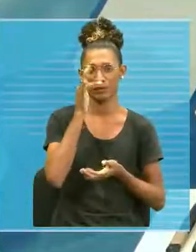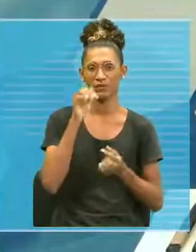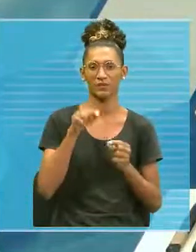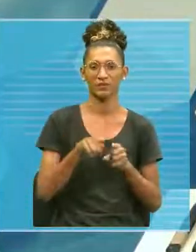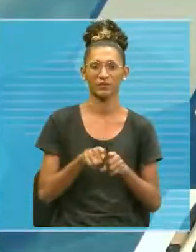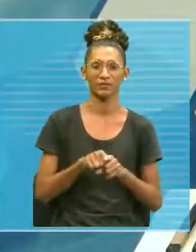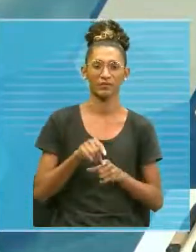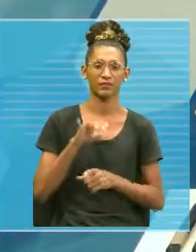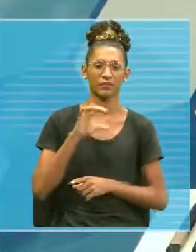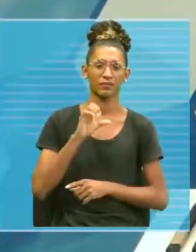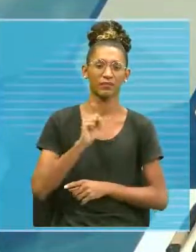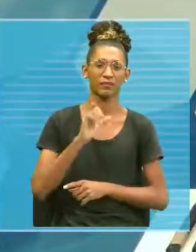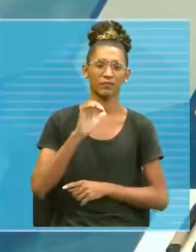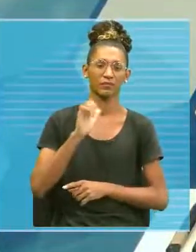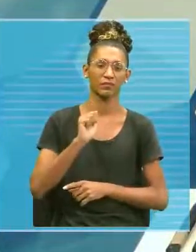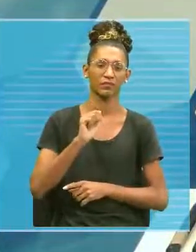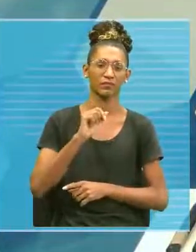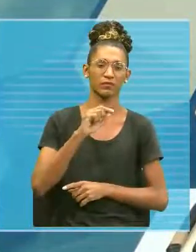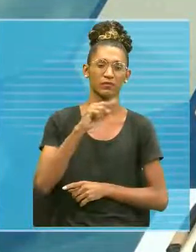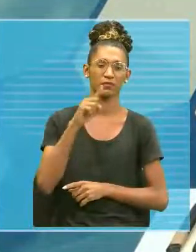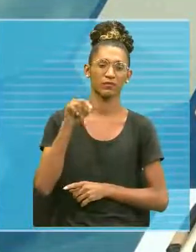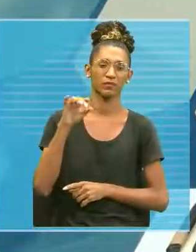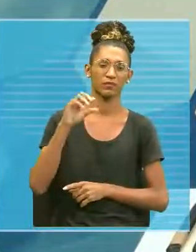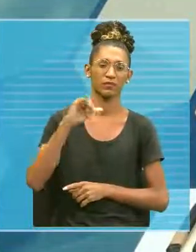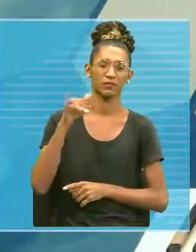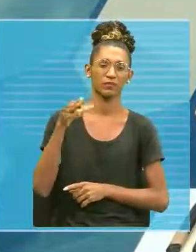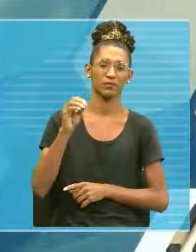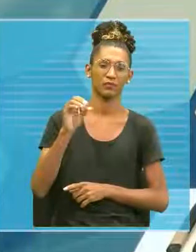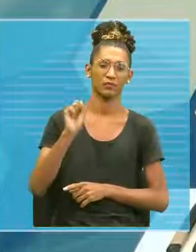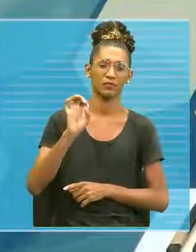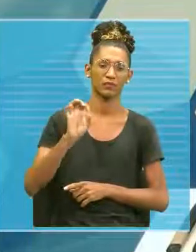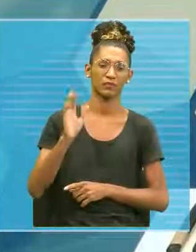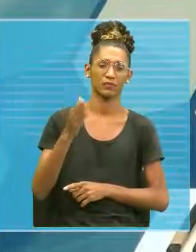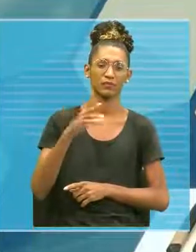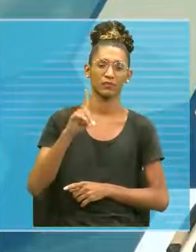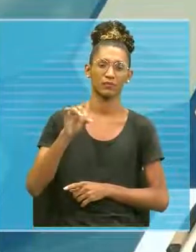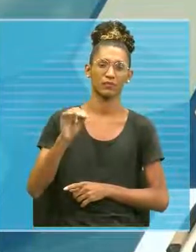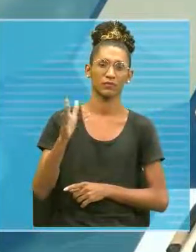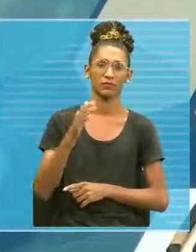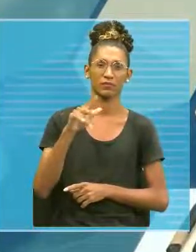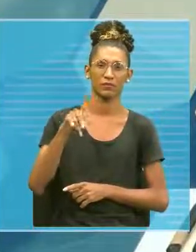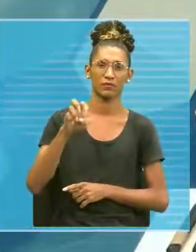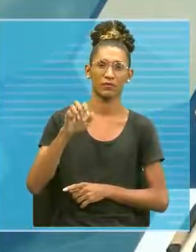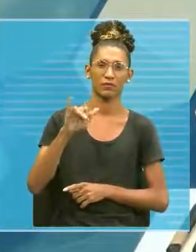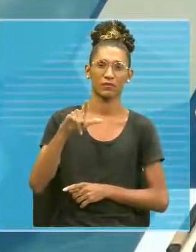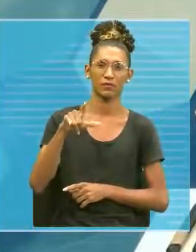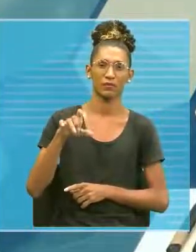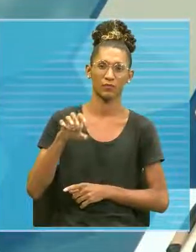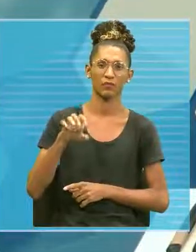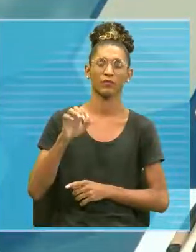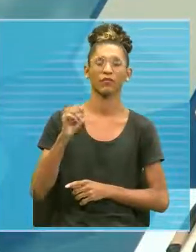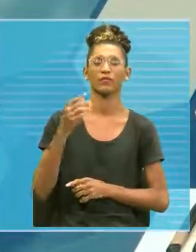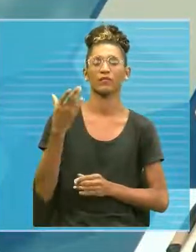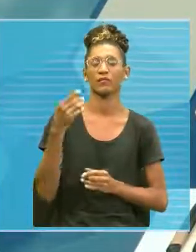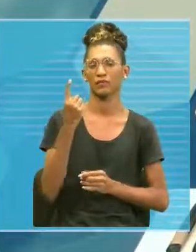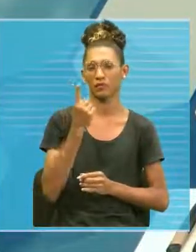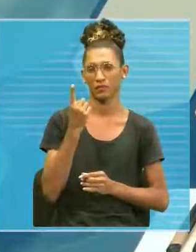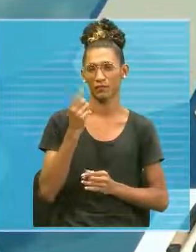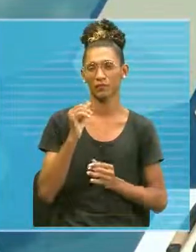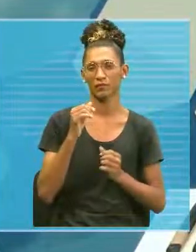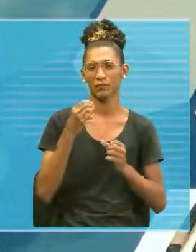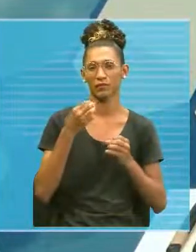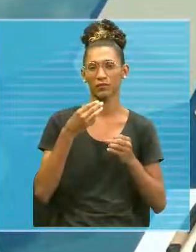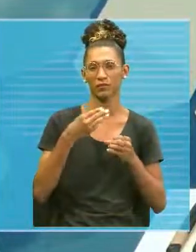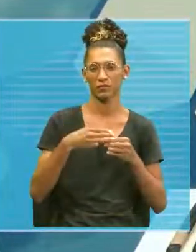é São José a São João São José né do peixe tem tem dois duas turmas né três e dois aqui para mim